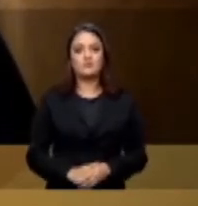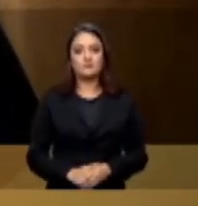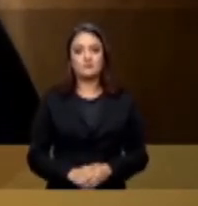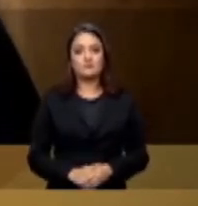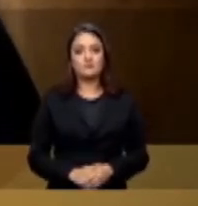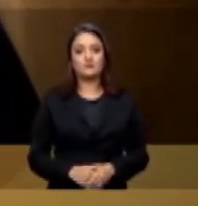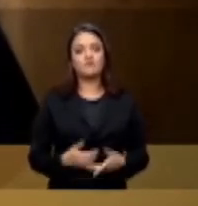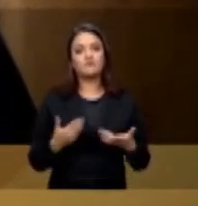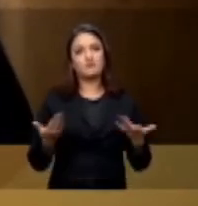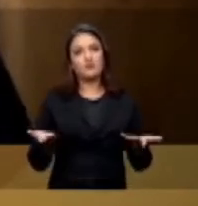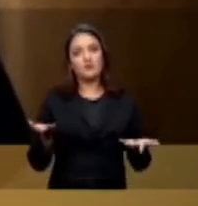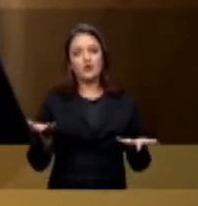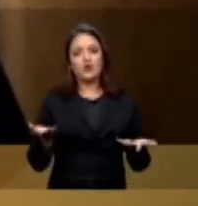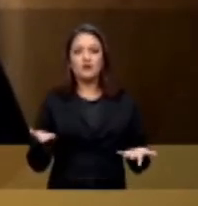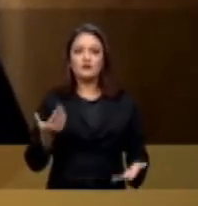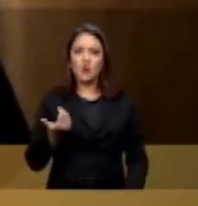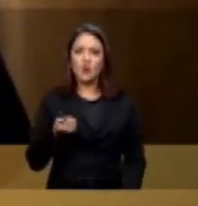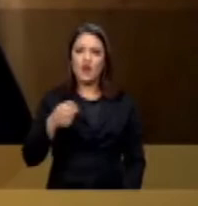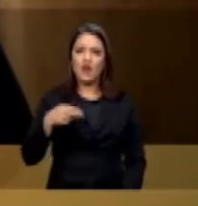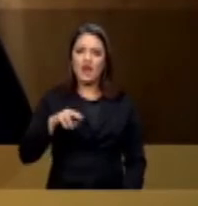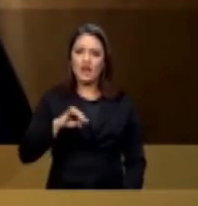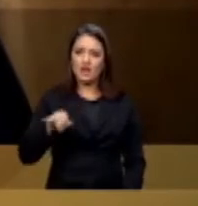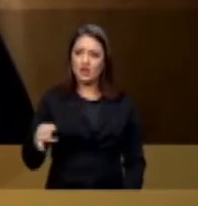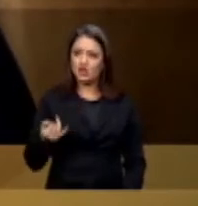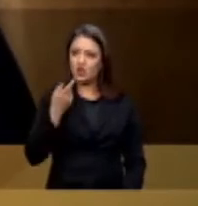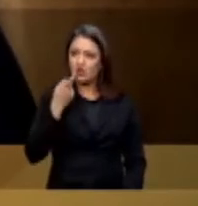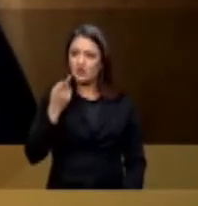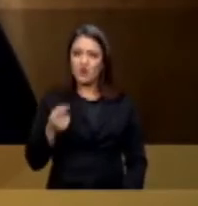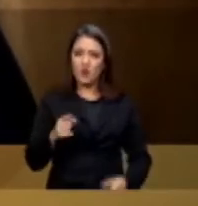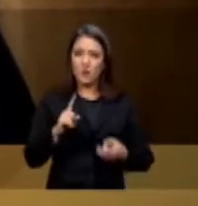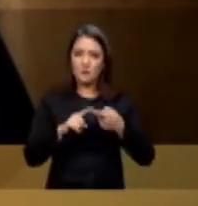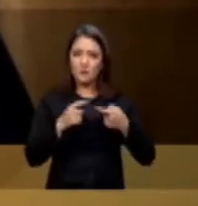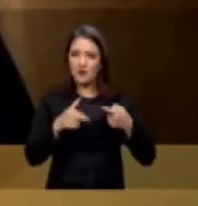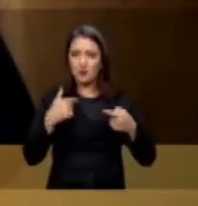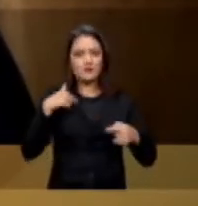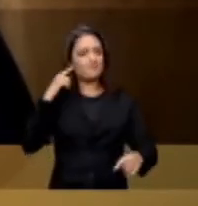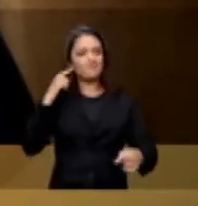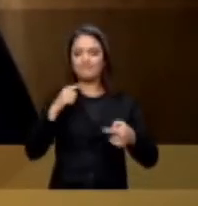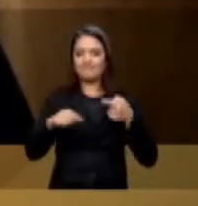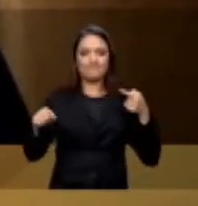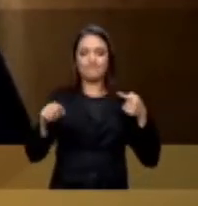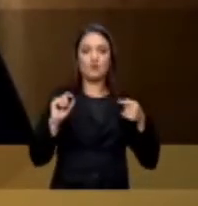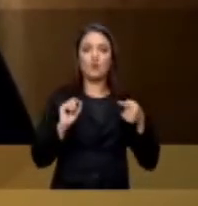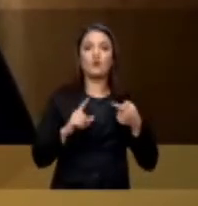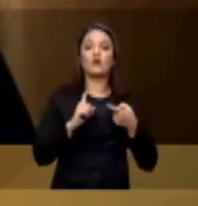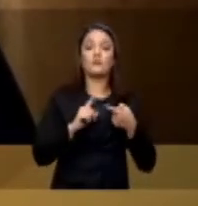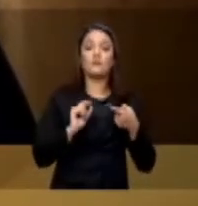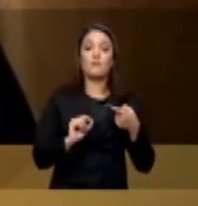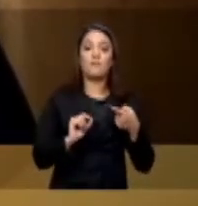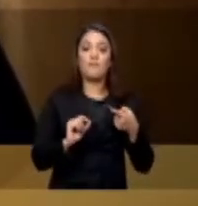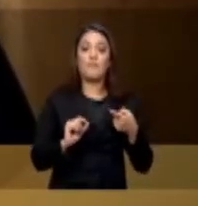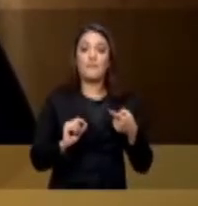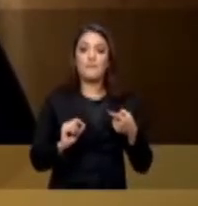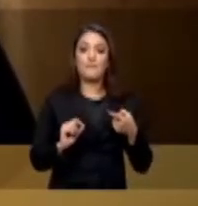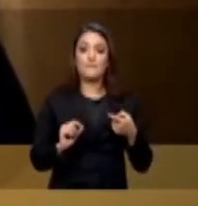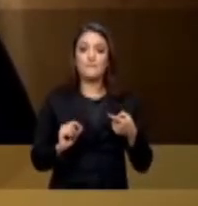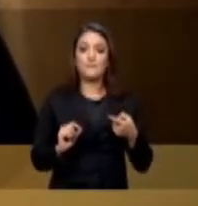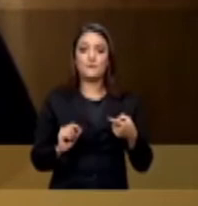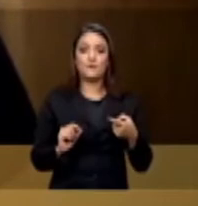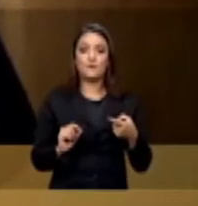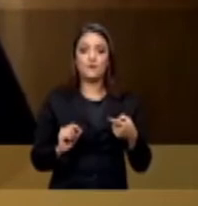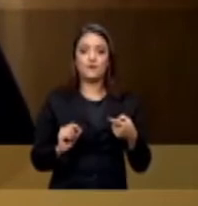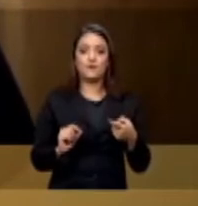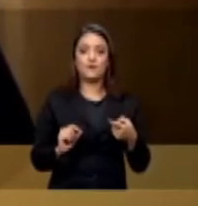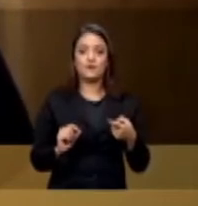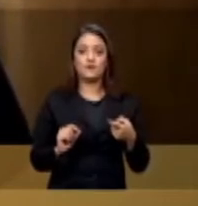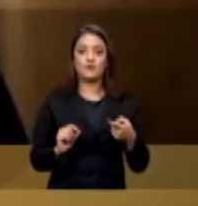de discordar do raciocínio da NJ num primeiro ponto, bastante relevante. O argumento seria